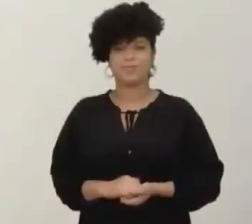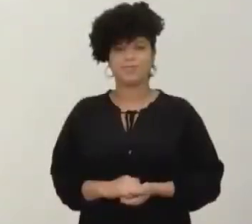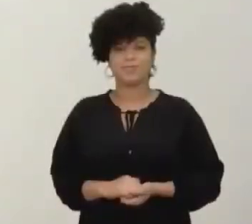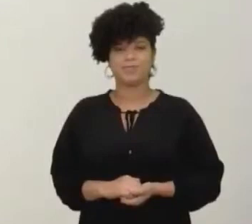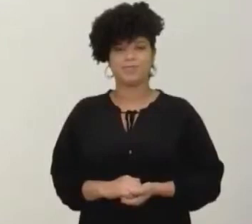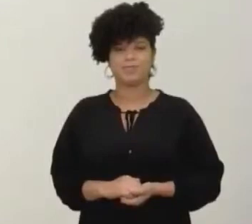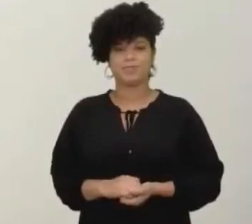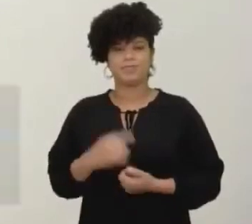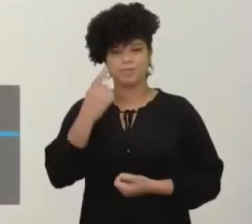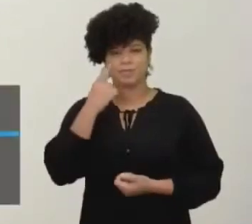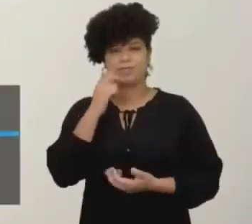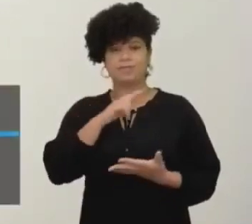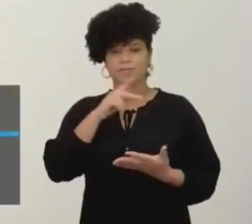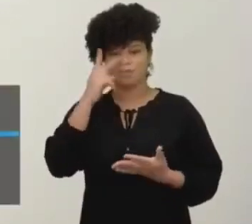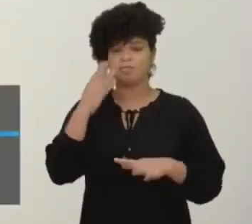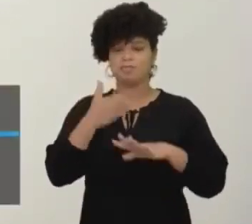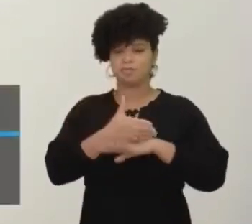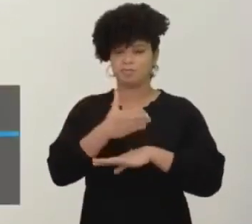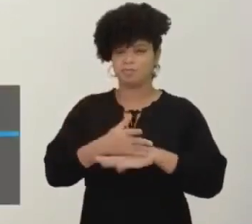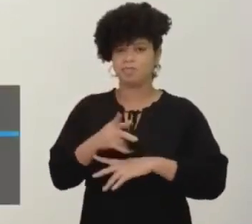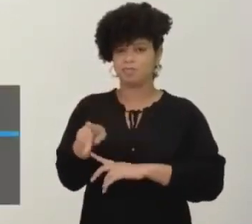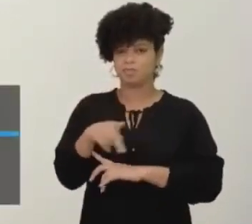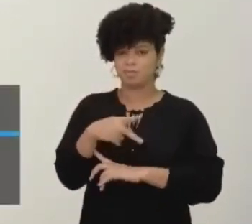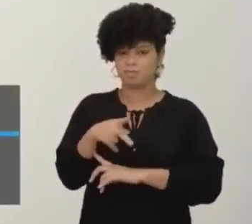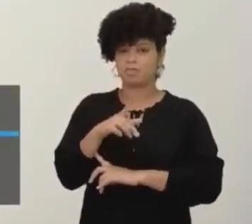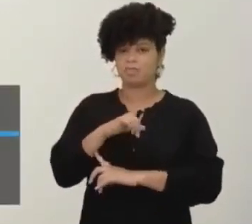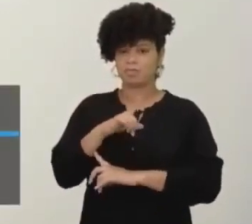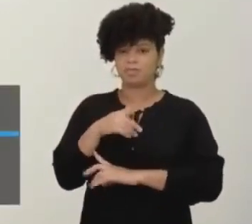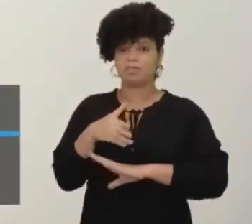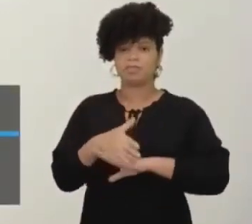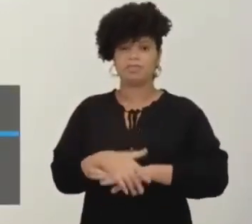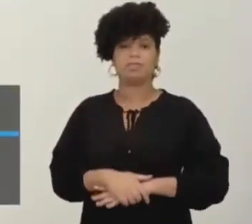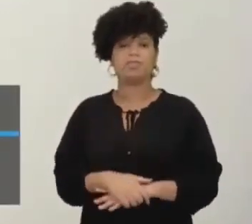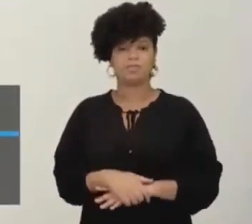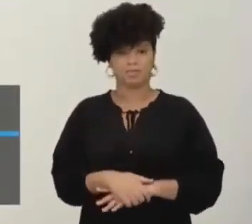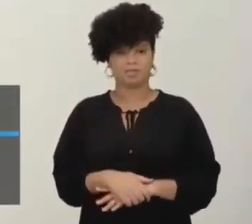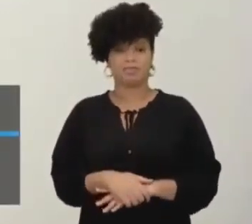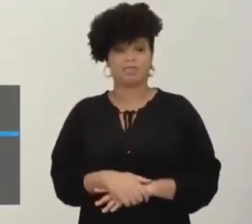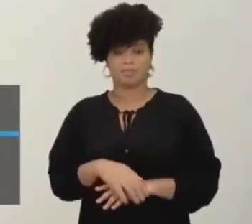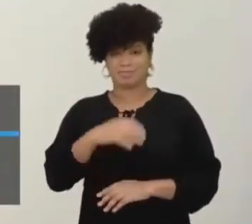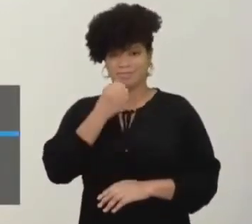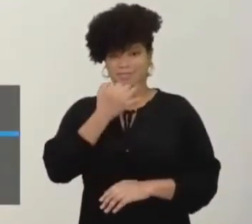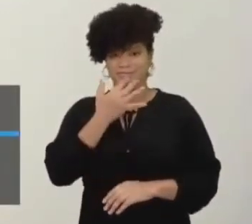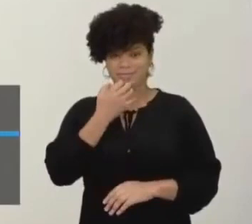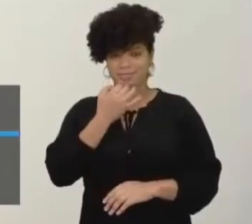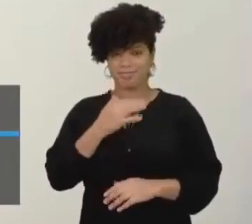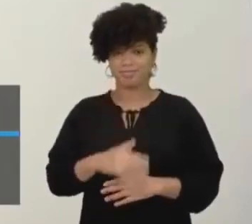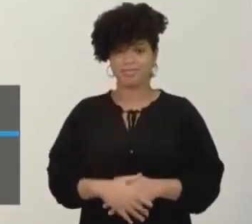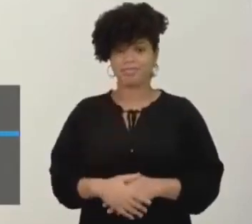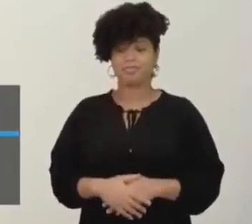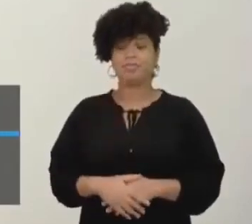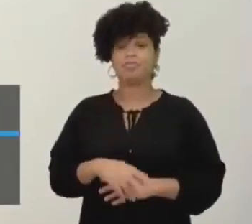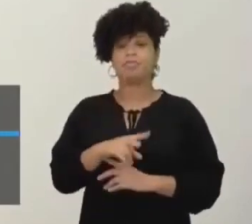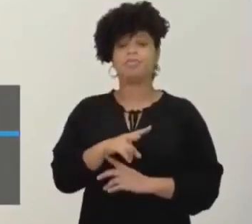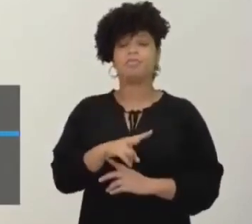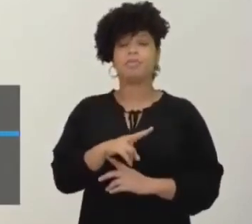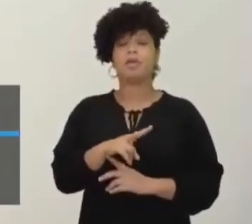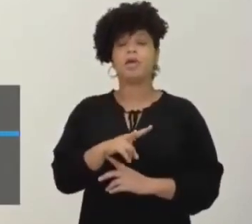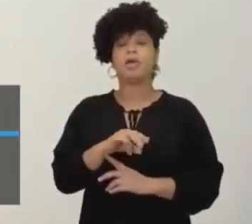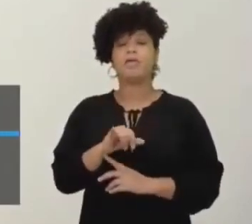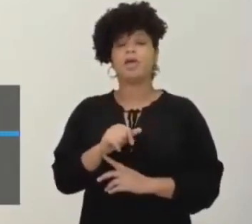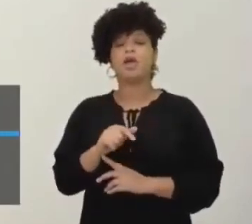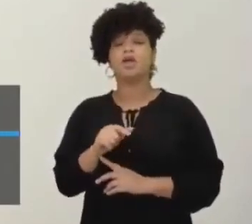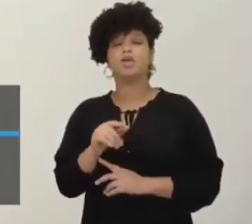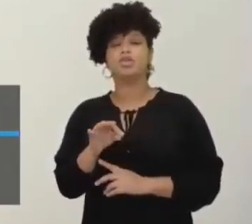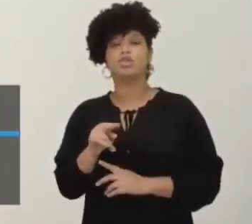muito bacana aqui nosso professores participando né com a gente aqui sempre que a gente de Praia